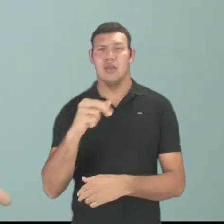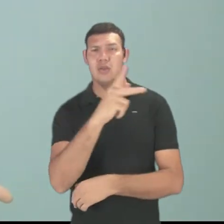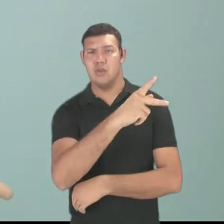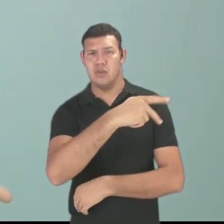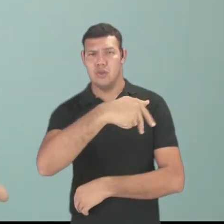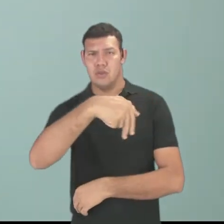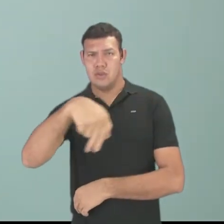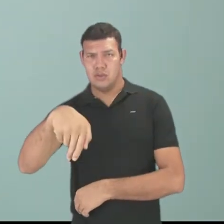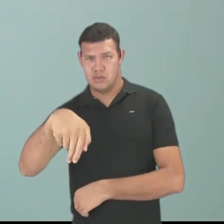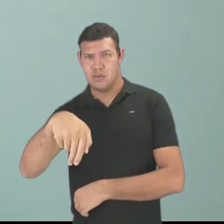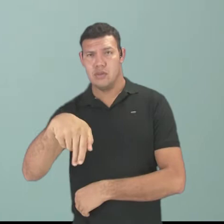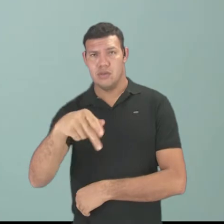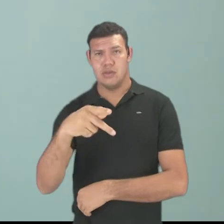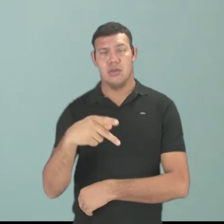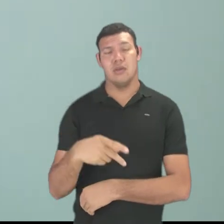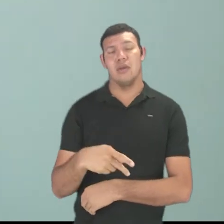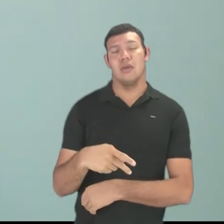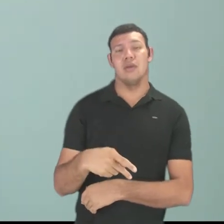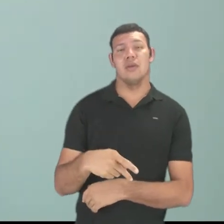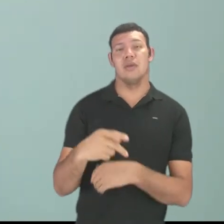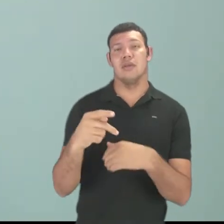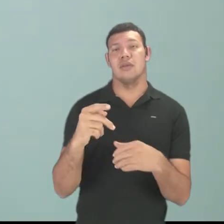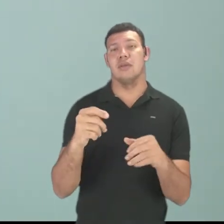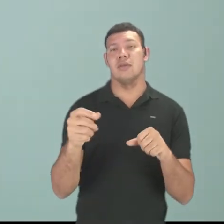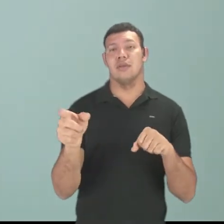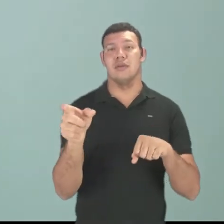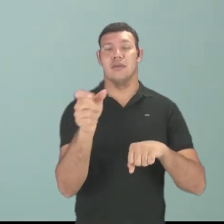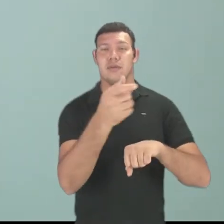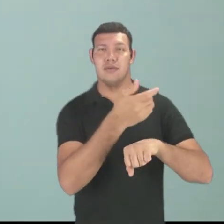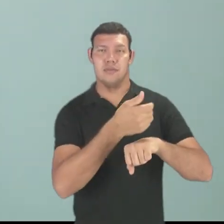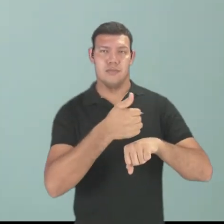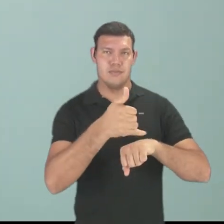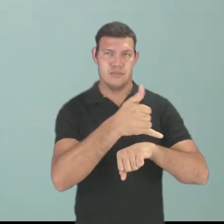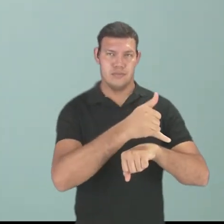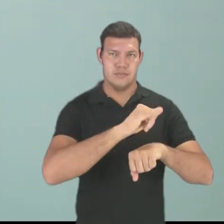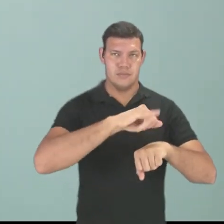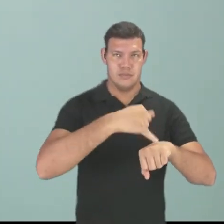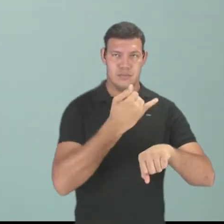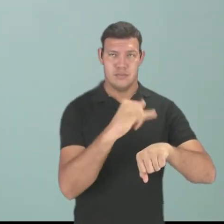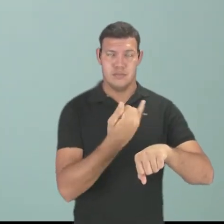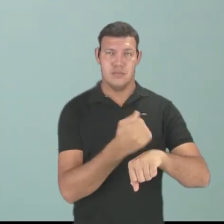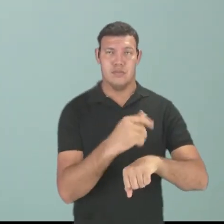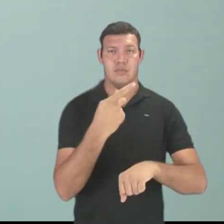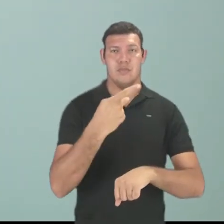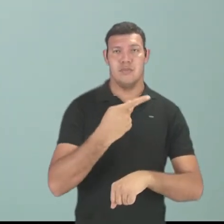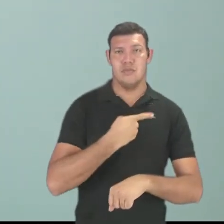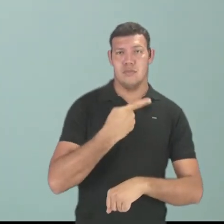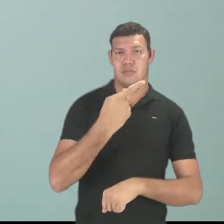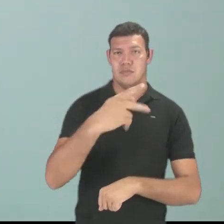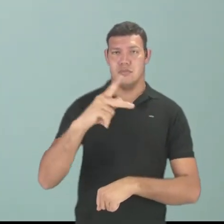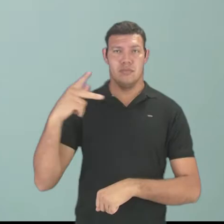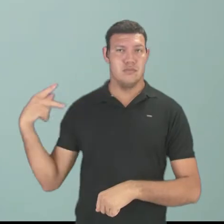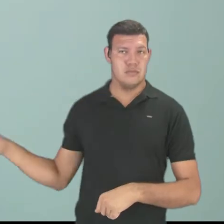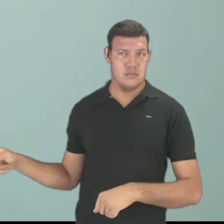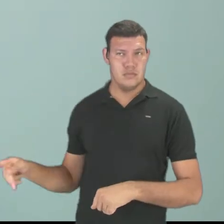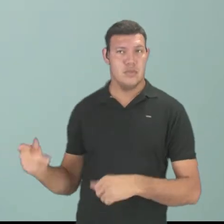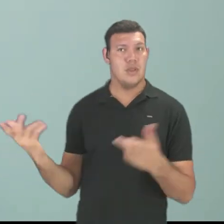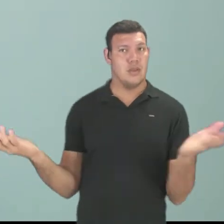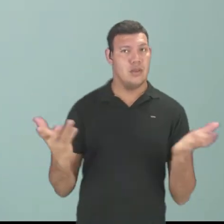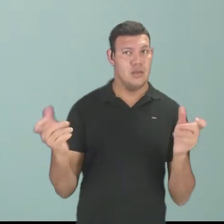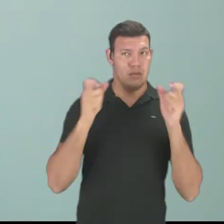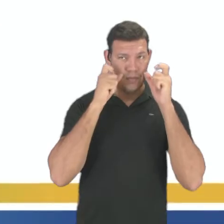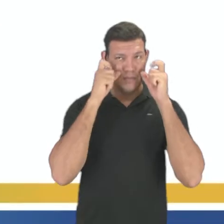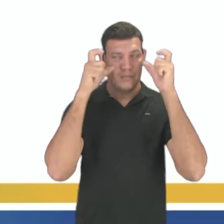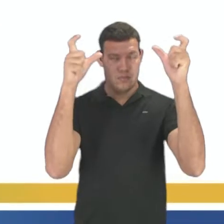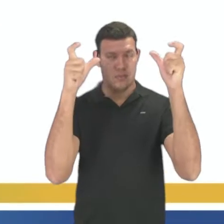possessivos. Hoje, pronomes possessivos. Tem uma pequena diferença, então preciso que vocês fiquem ligados, prestem bastante atenção.